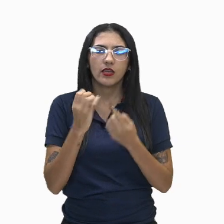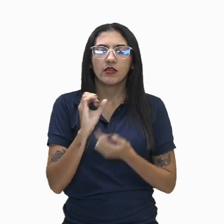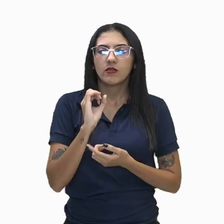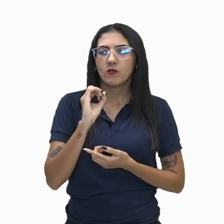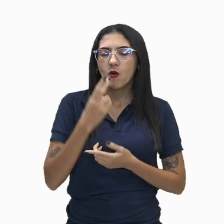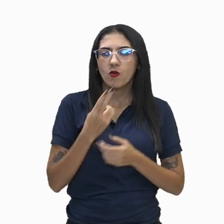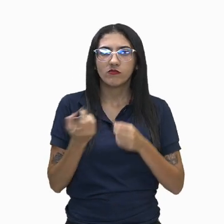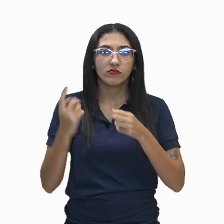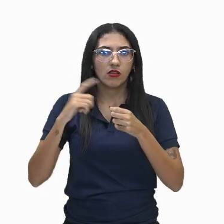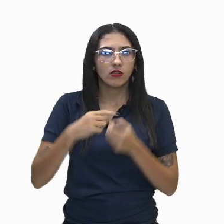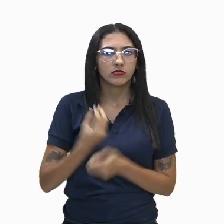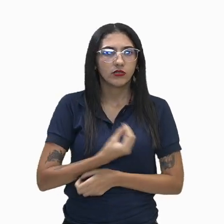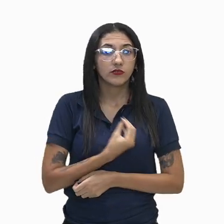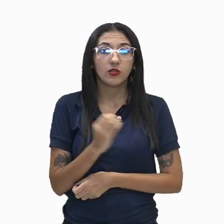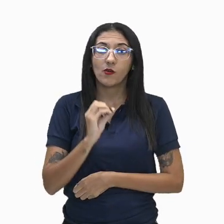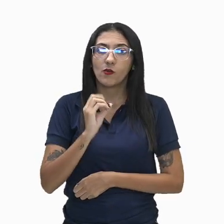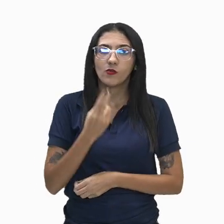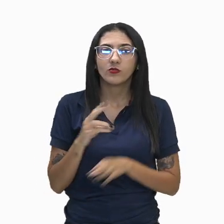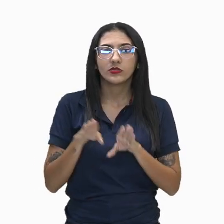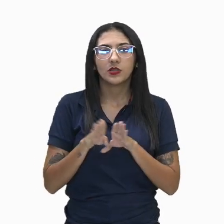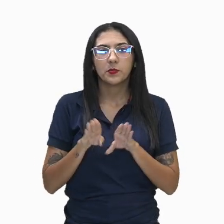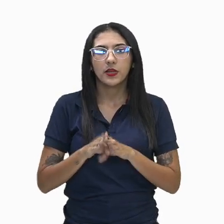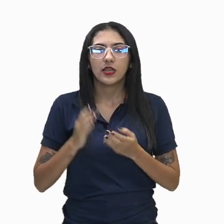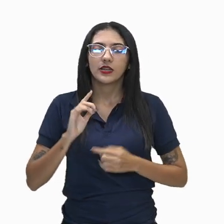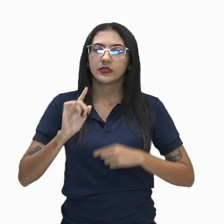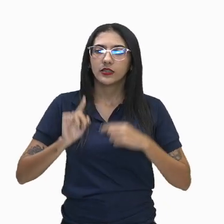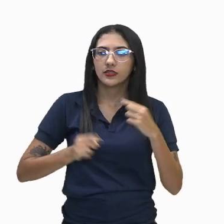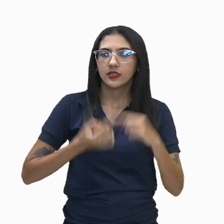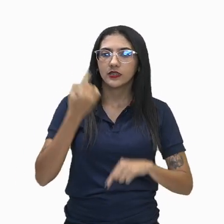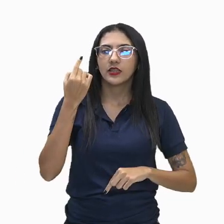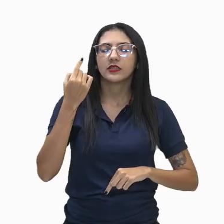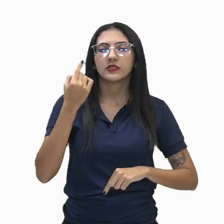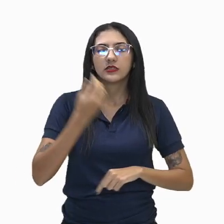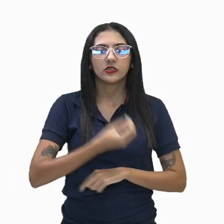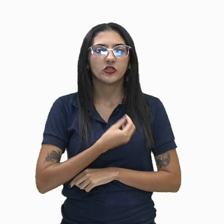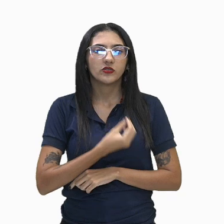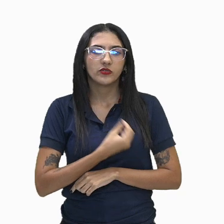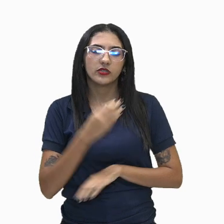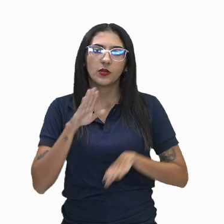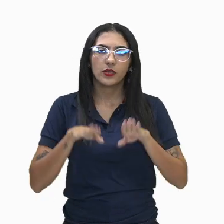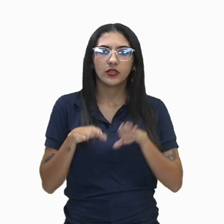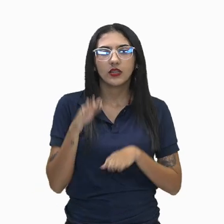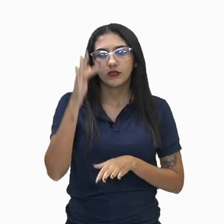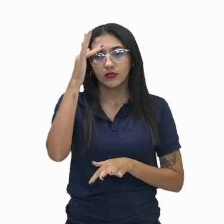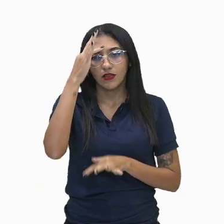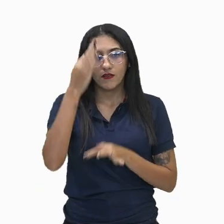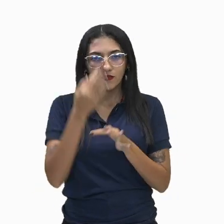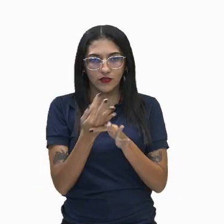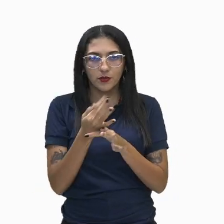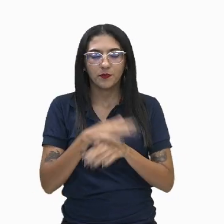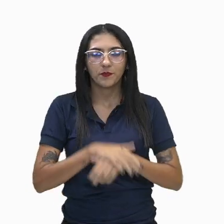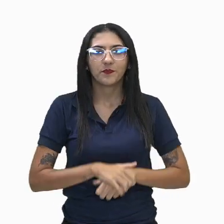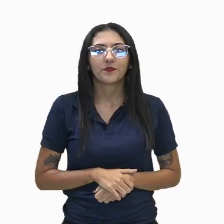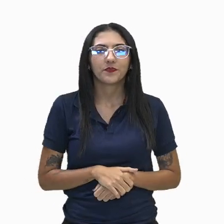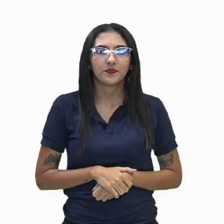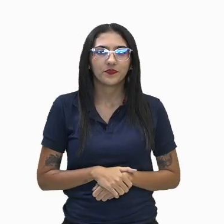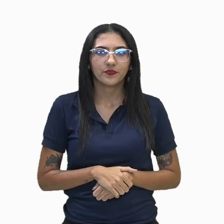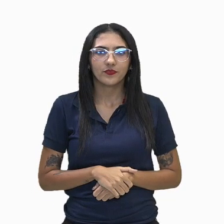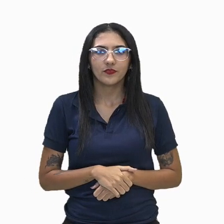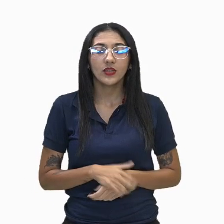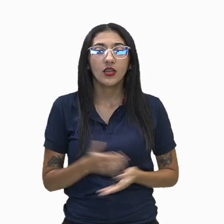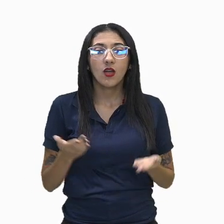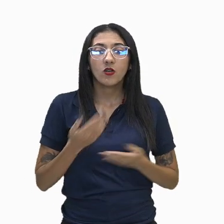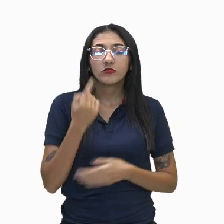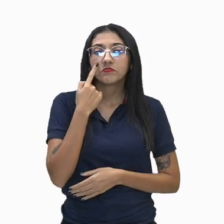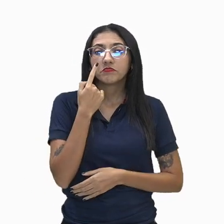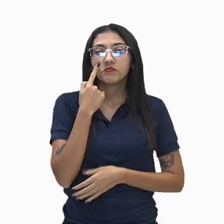reencarnações. Honram a vida e a transcendência conforme cada fé de cada religião, ok? Agora vamos para alguns exemplos